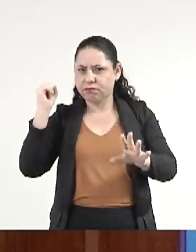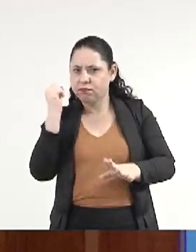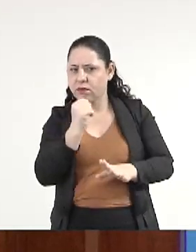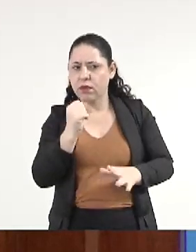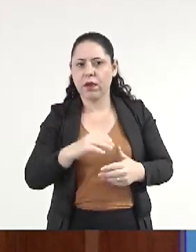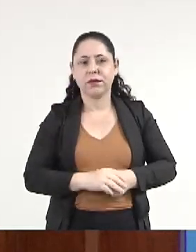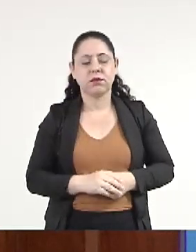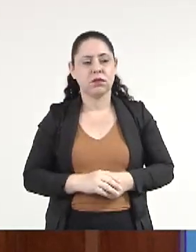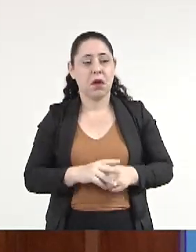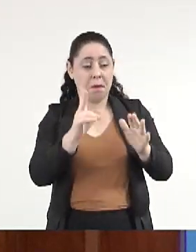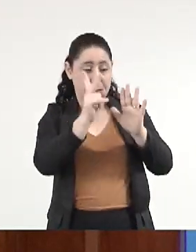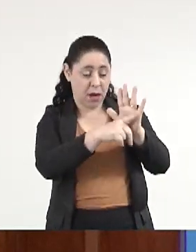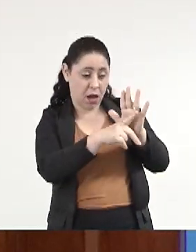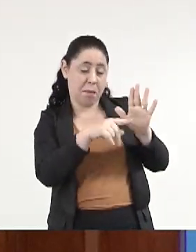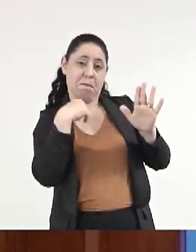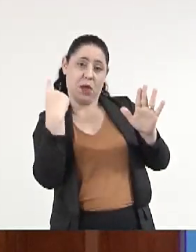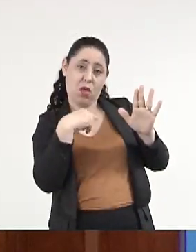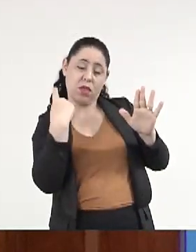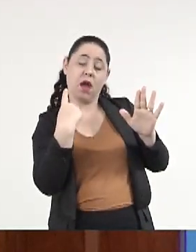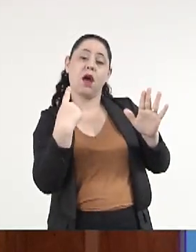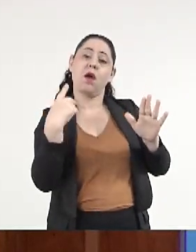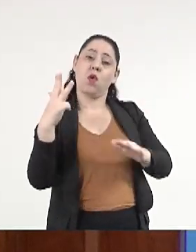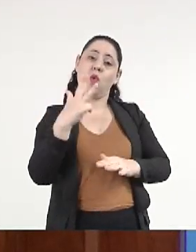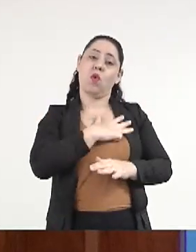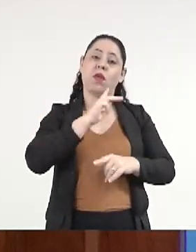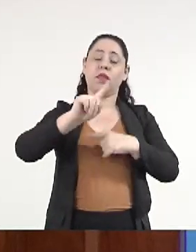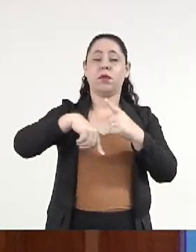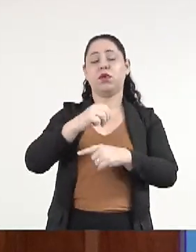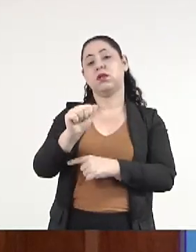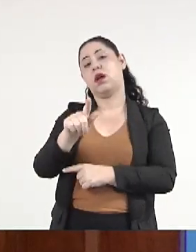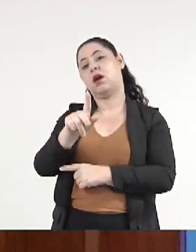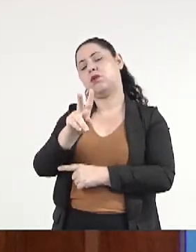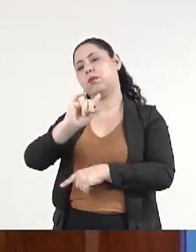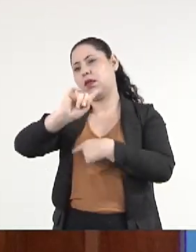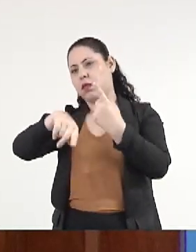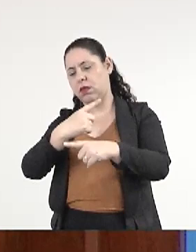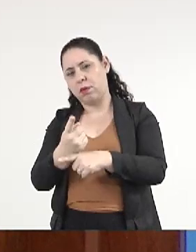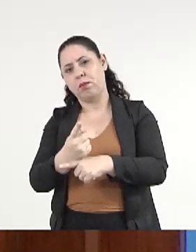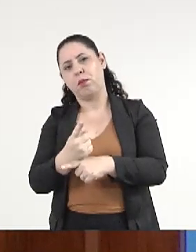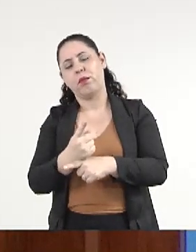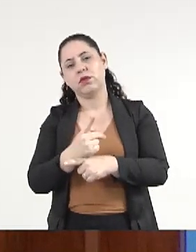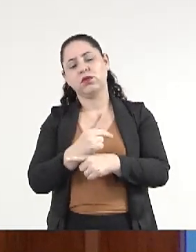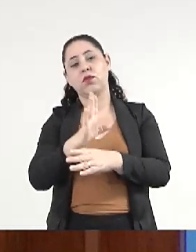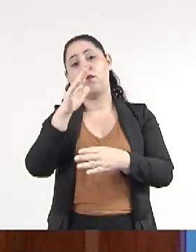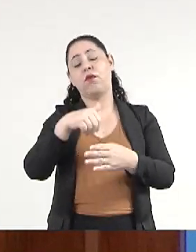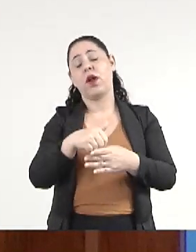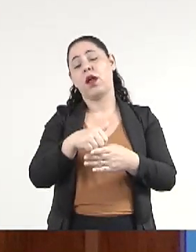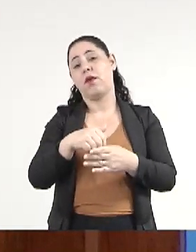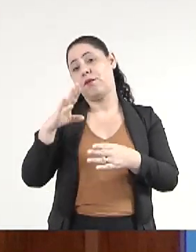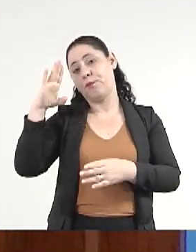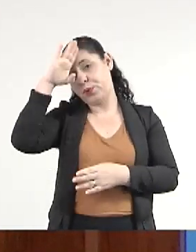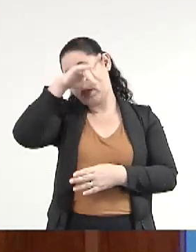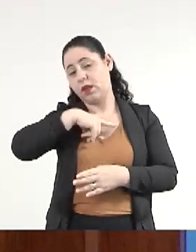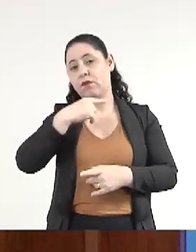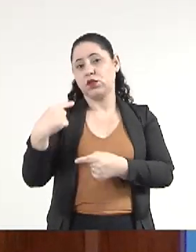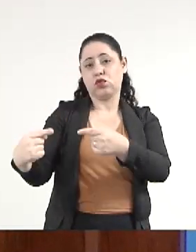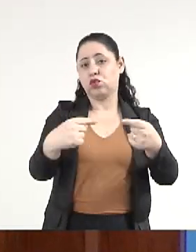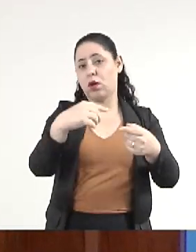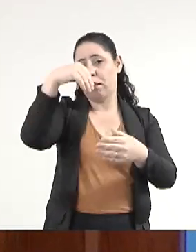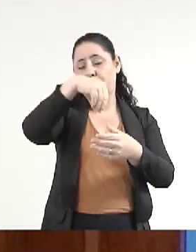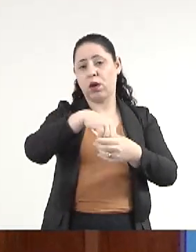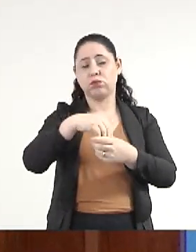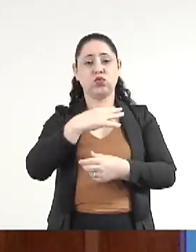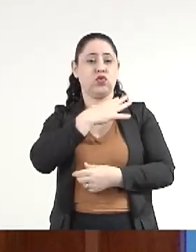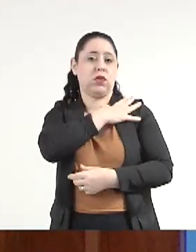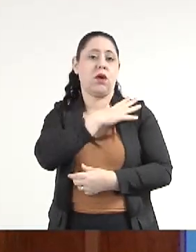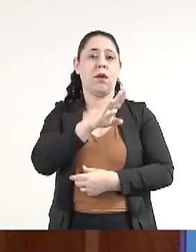executar Lula e Alckmin após vencerem Jair Bolsonaro nas eleições de 2022 foi discutido na residência do general